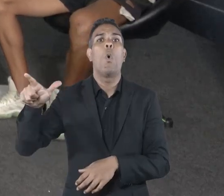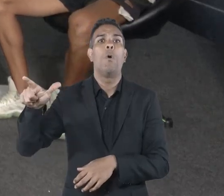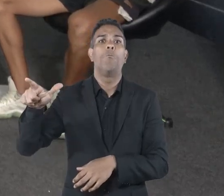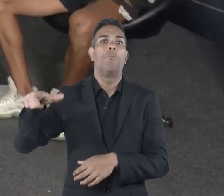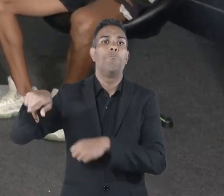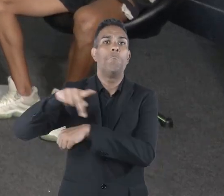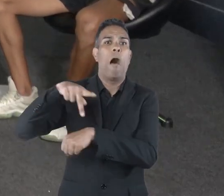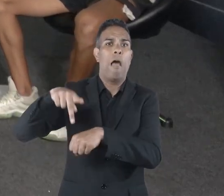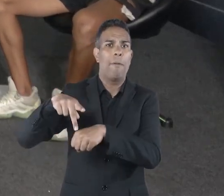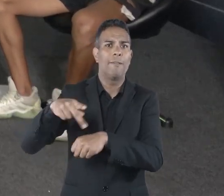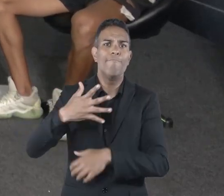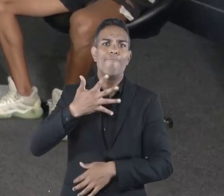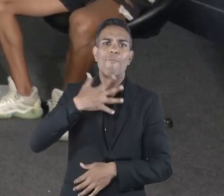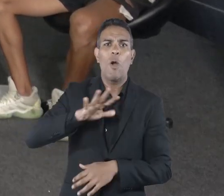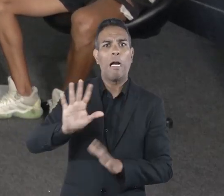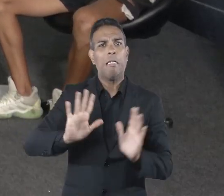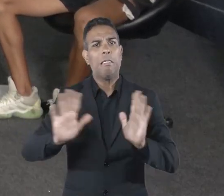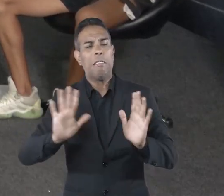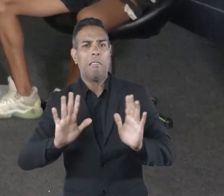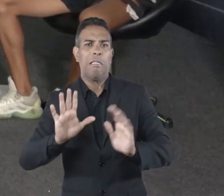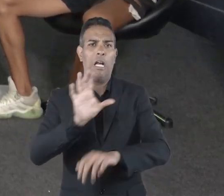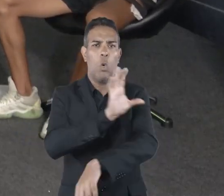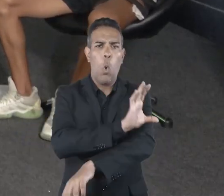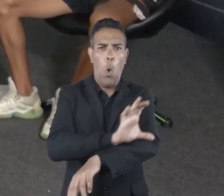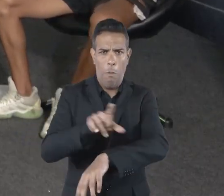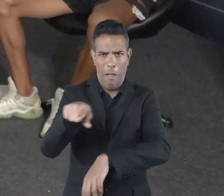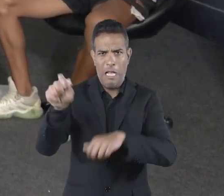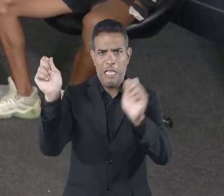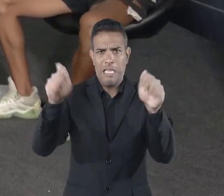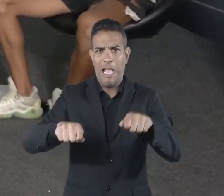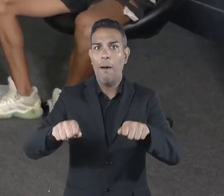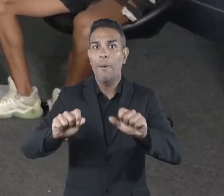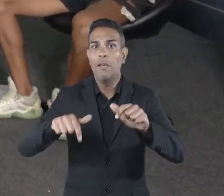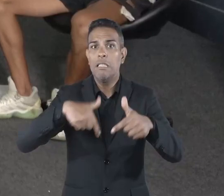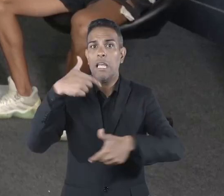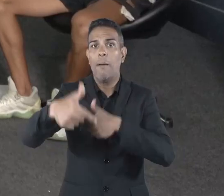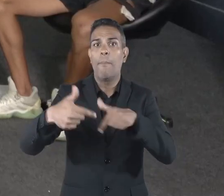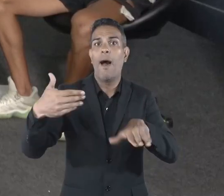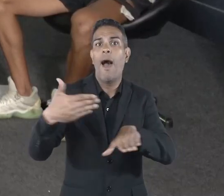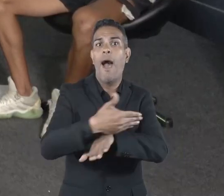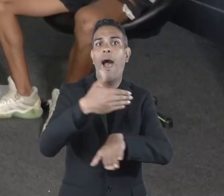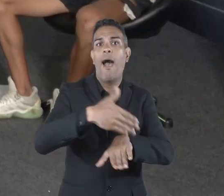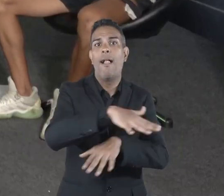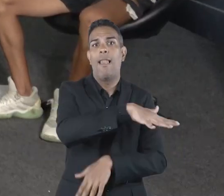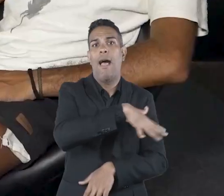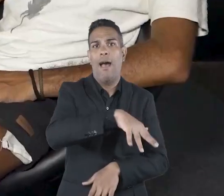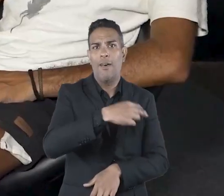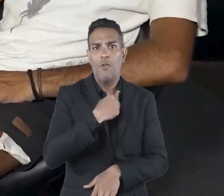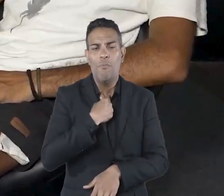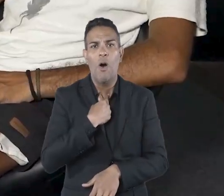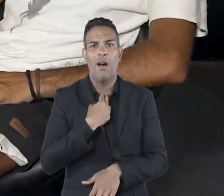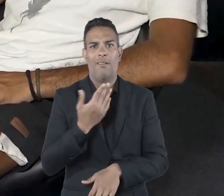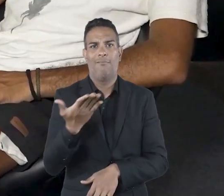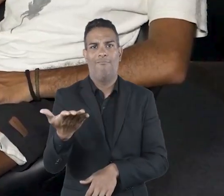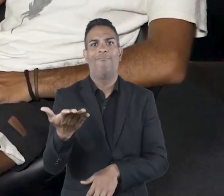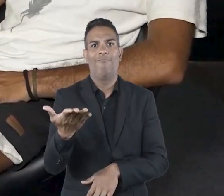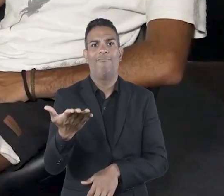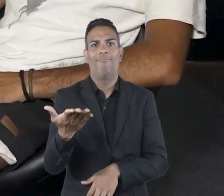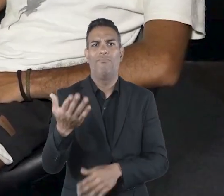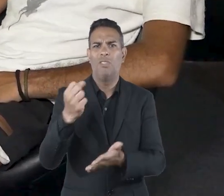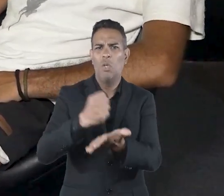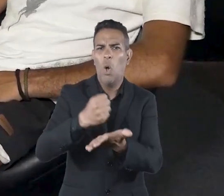acreditando que essa pessoa que vem de outro lugar, mesmo não falando tão bem a sua língua, ela pode ter potenciais enormes em várias